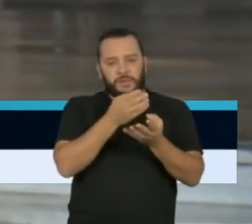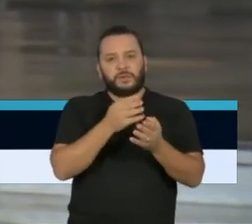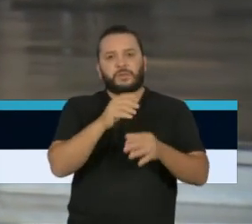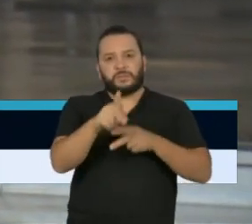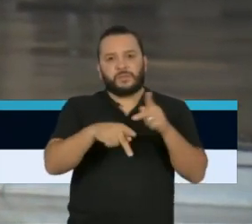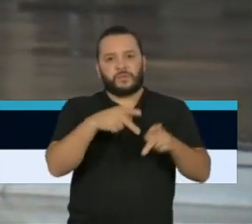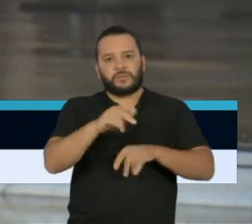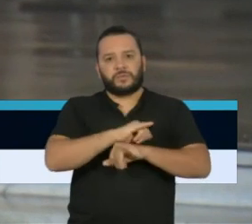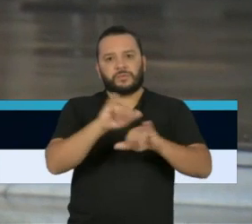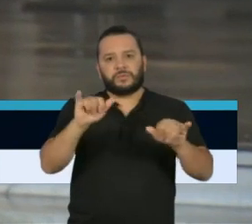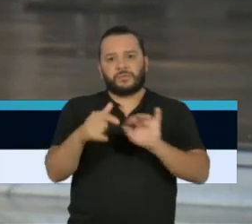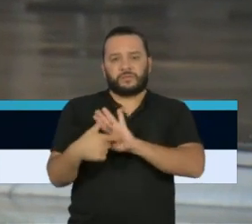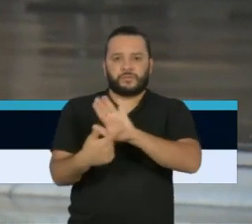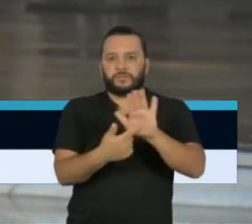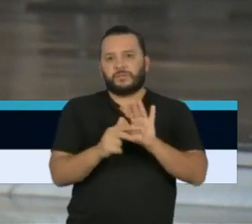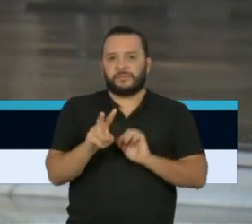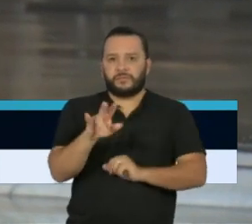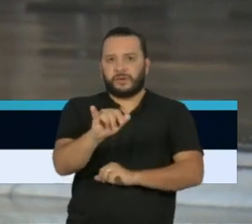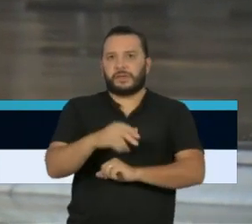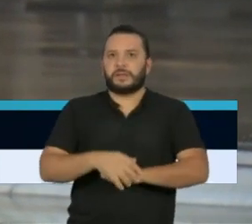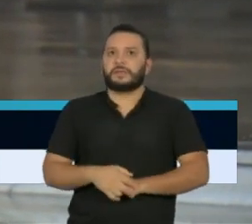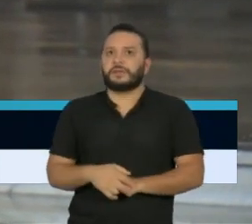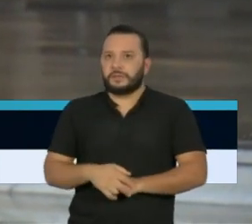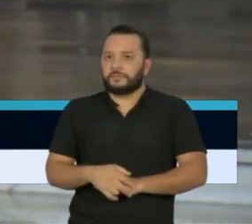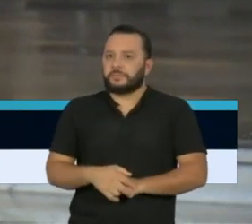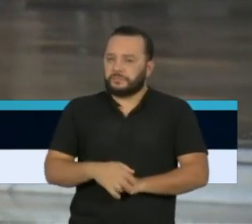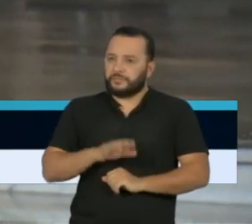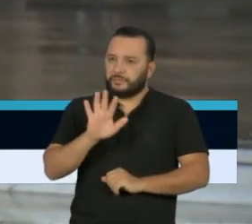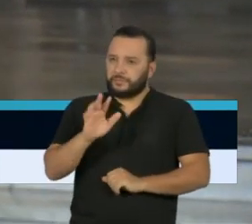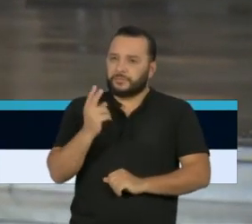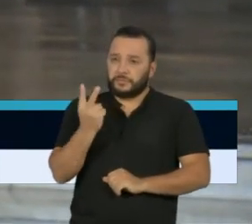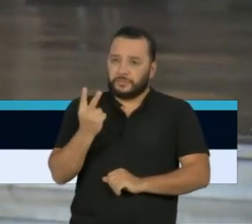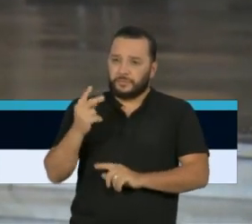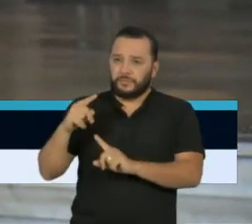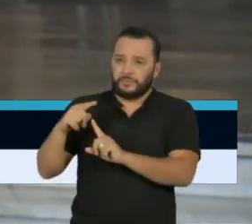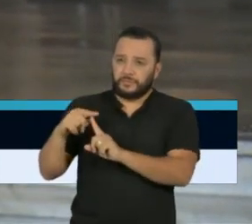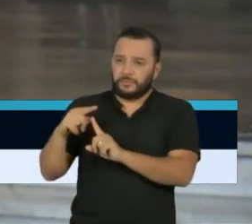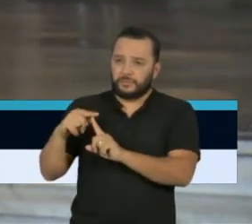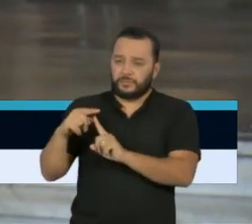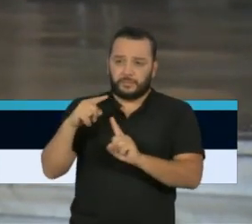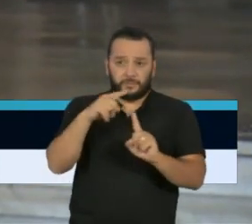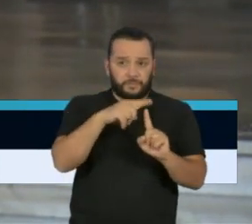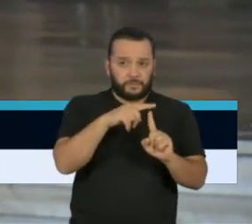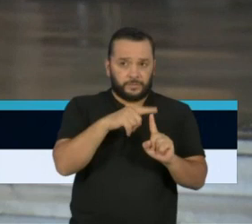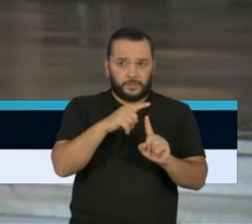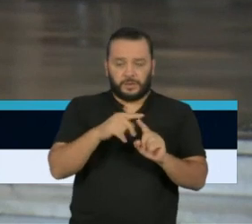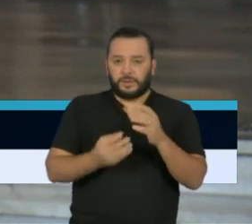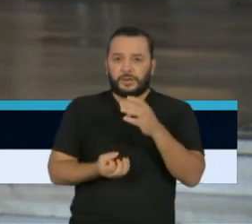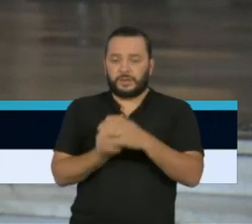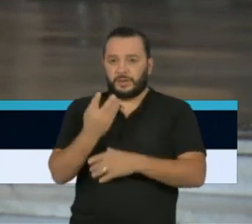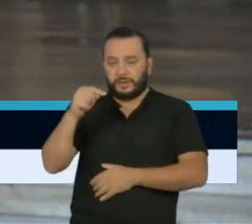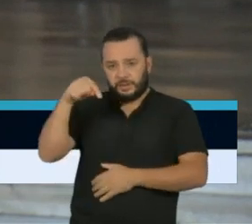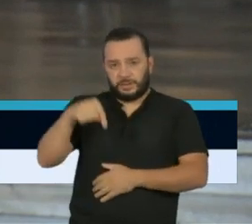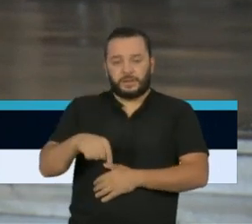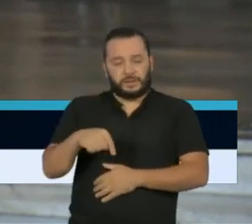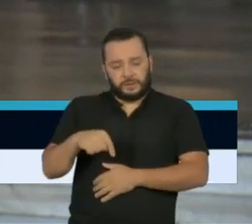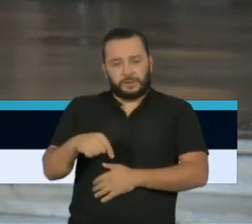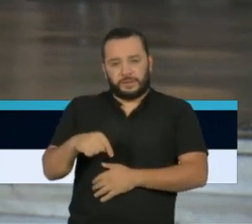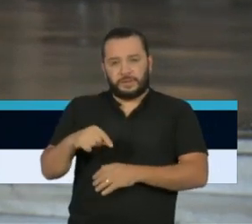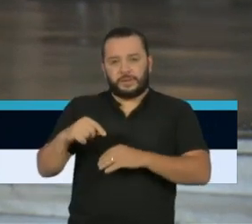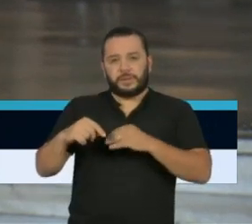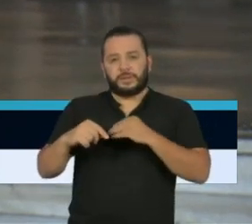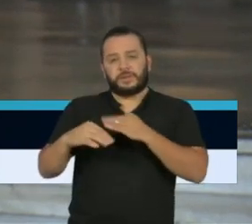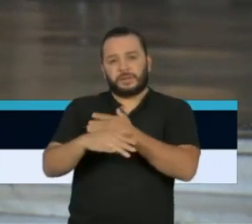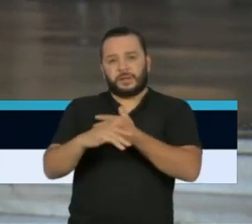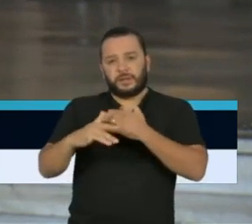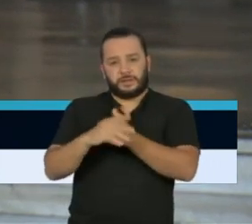Bom, primeiro lembrar que nós estamos falando de 2 tipos de leitos que nós estamos criando aqui na cidade de São Paulo. É um total de